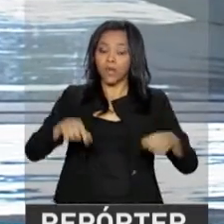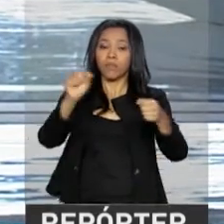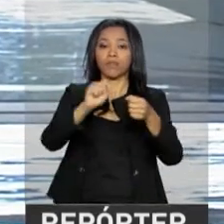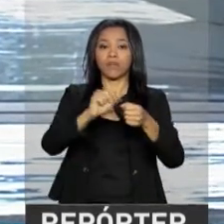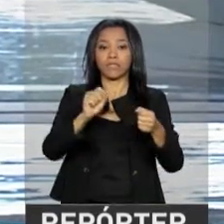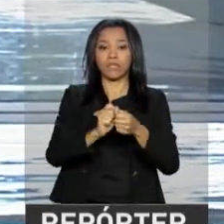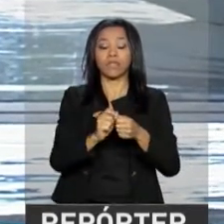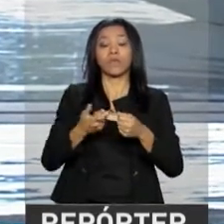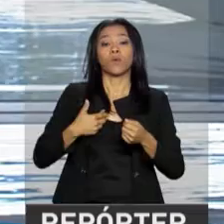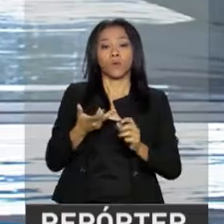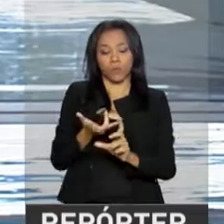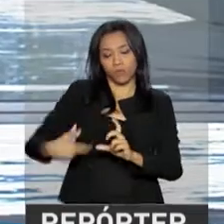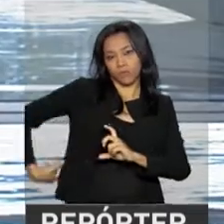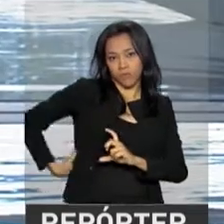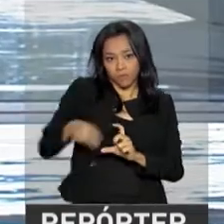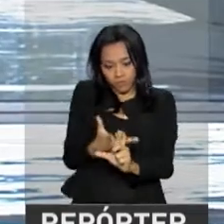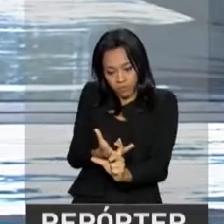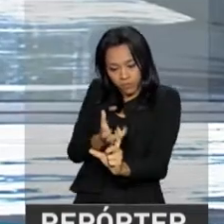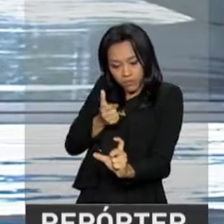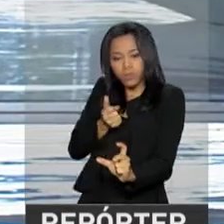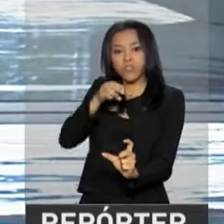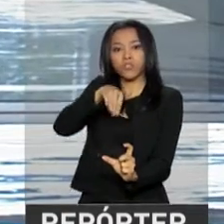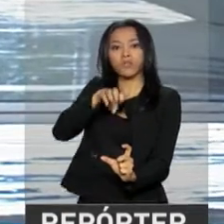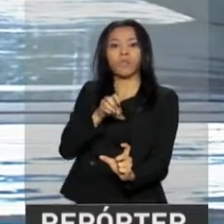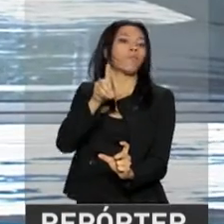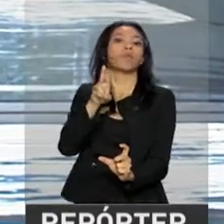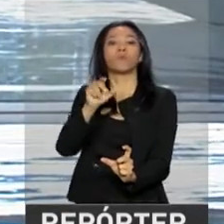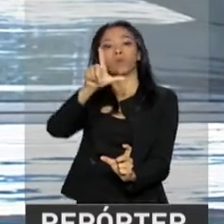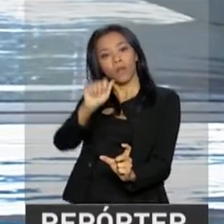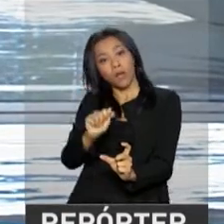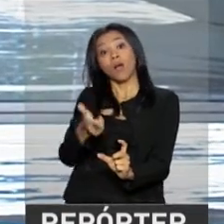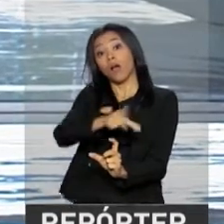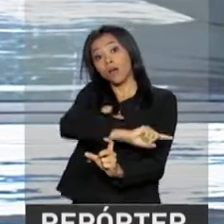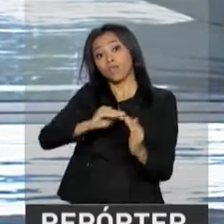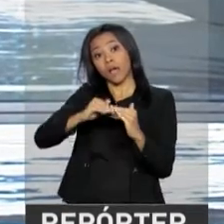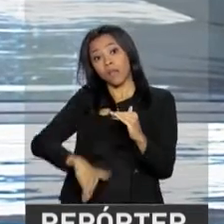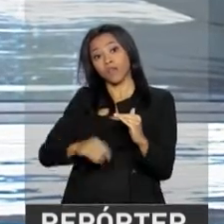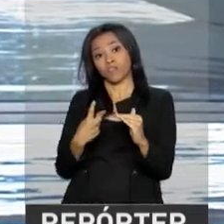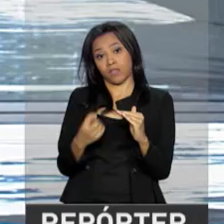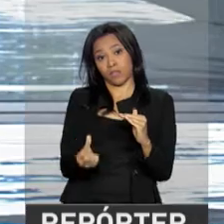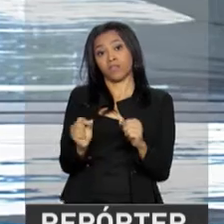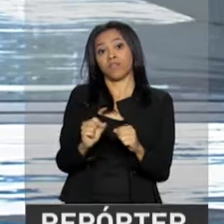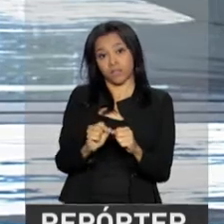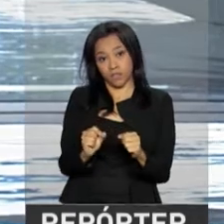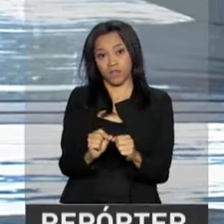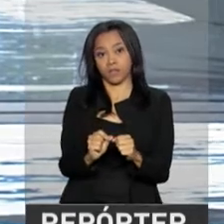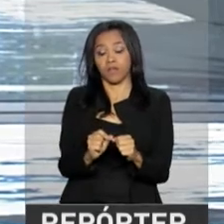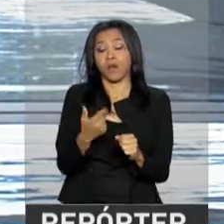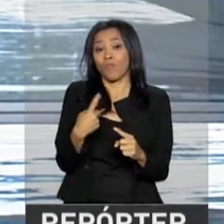de medula óssea. Antes, só pessoas abaixo de 16 anos faziam o procedimento, porque não